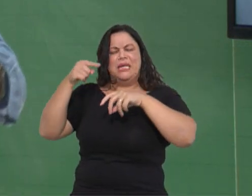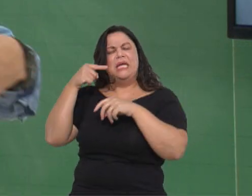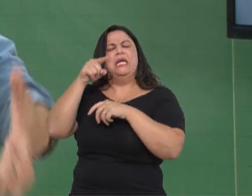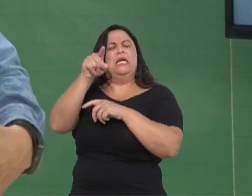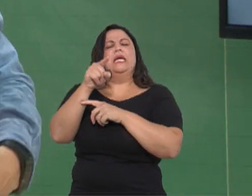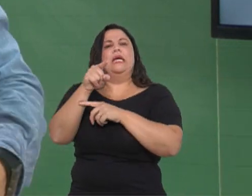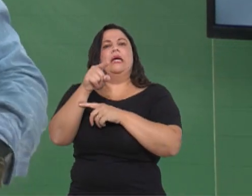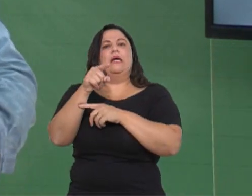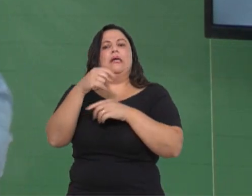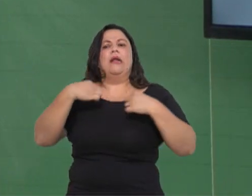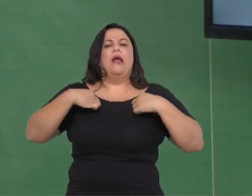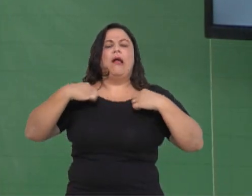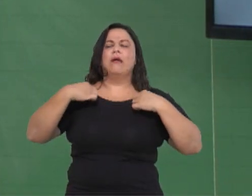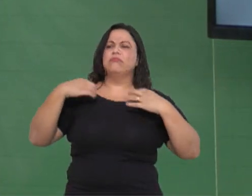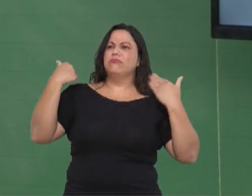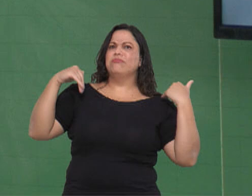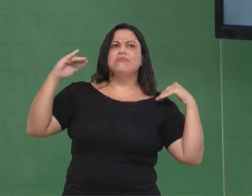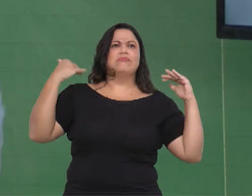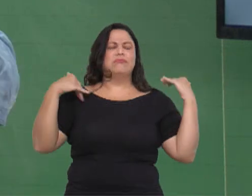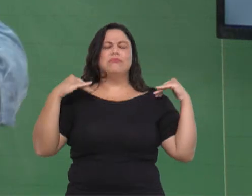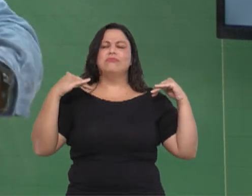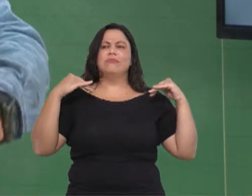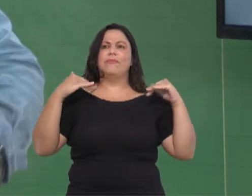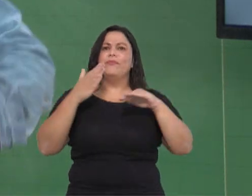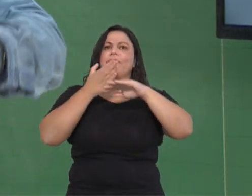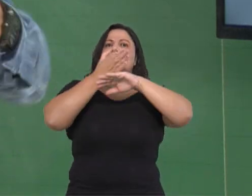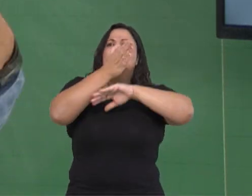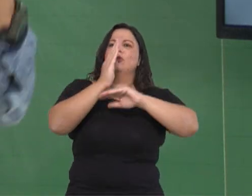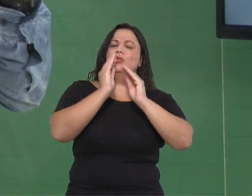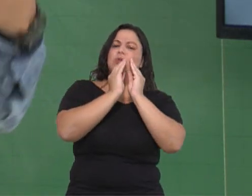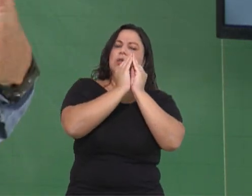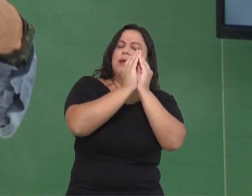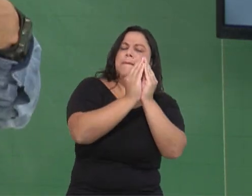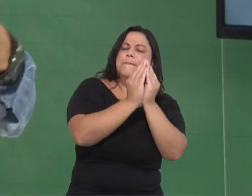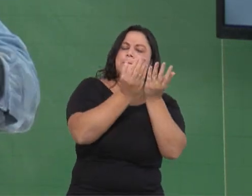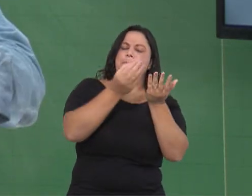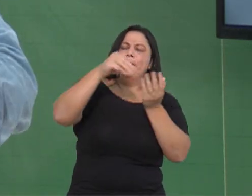roupa domingueira. Era a roupa mais bonita, então ele